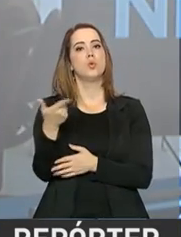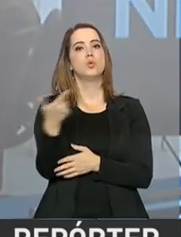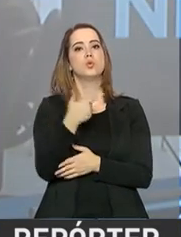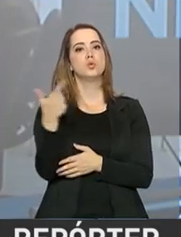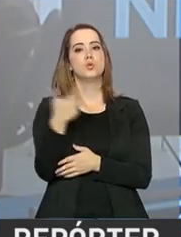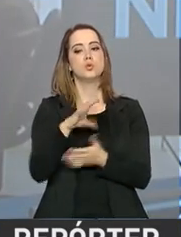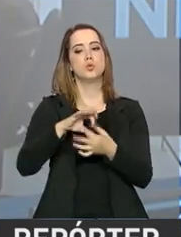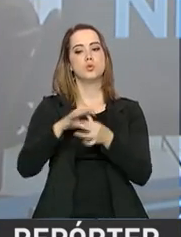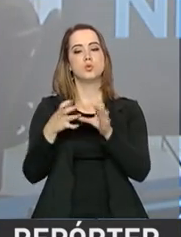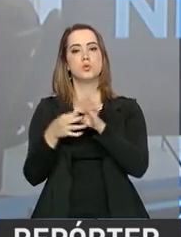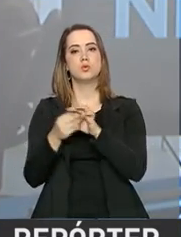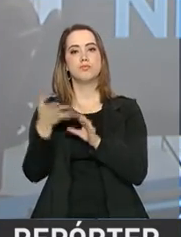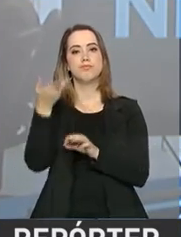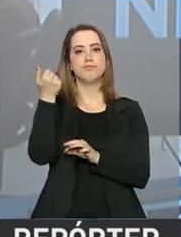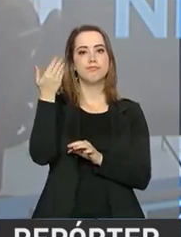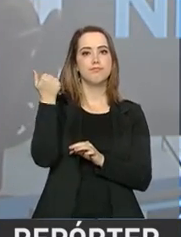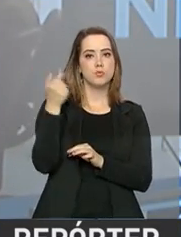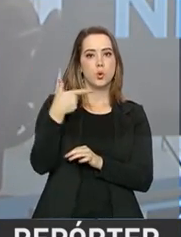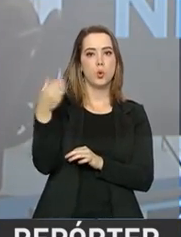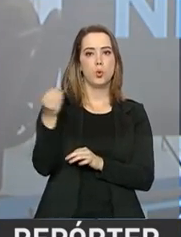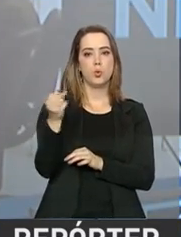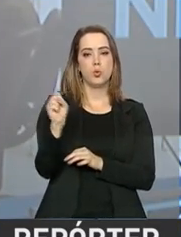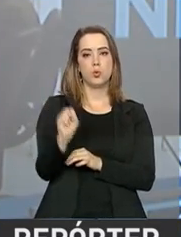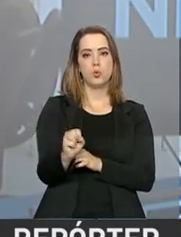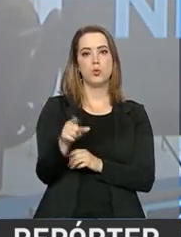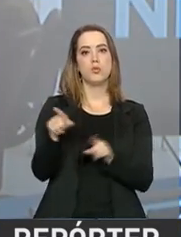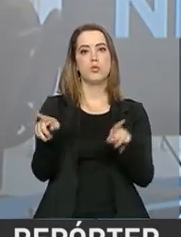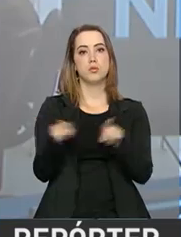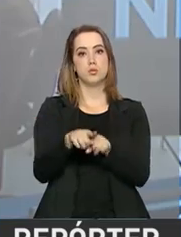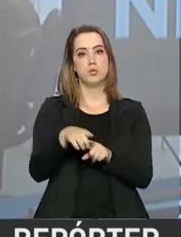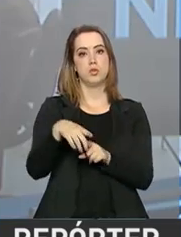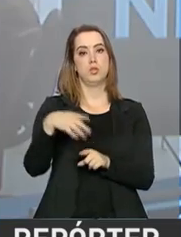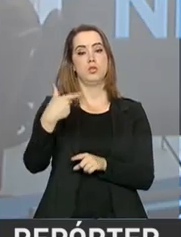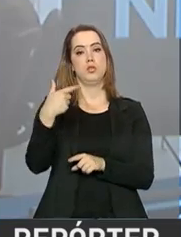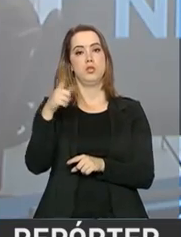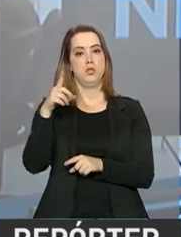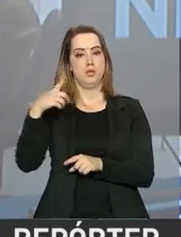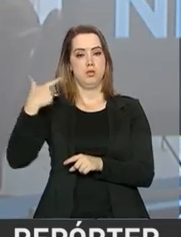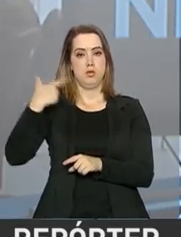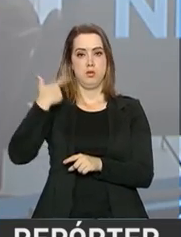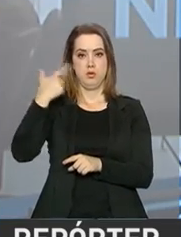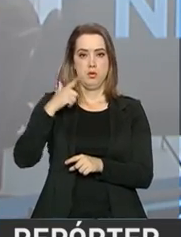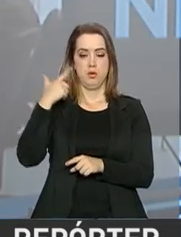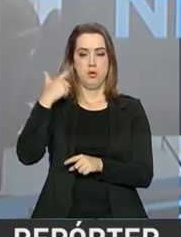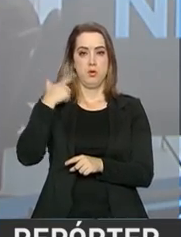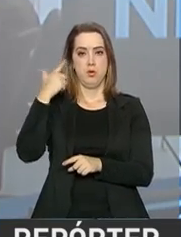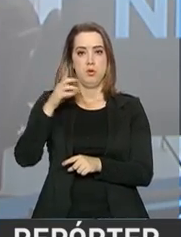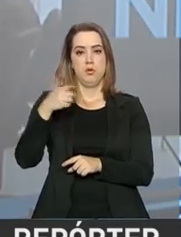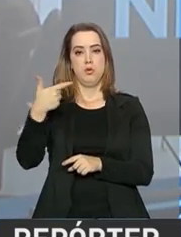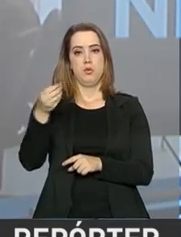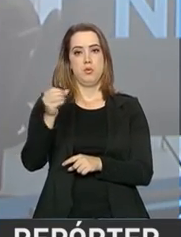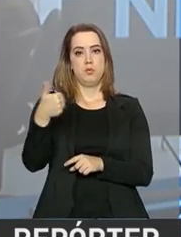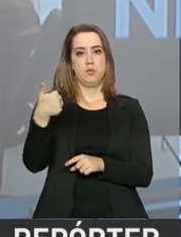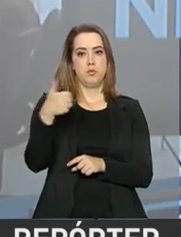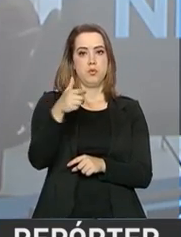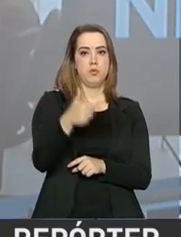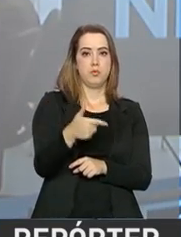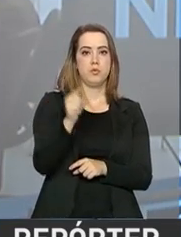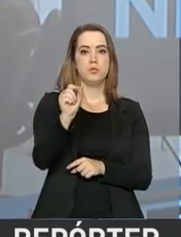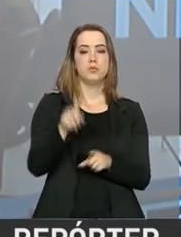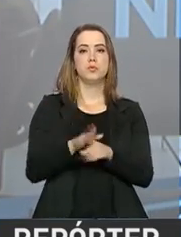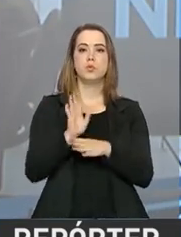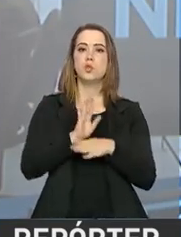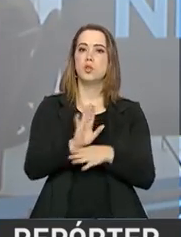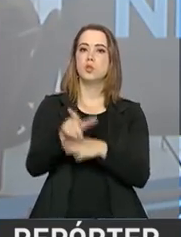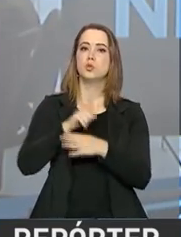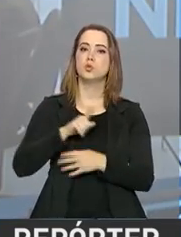Olimpíadas em Pequim 2008 e em Londres em 2012 onde foi eliminado a virada na carreira contou com apoio do